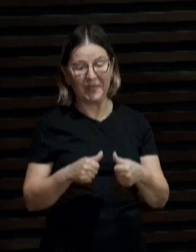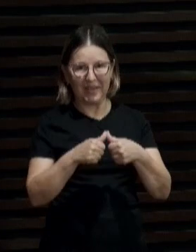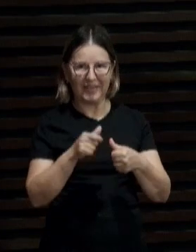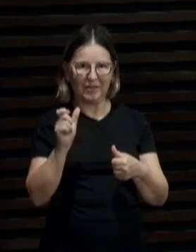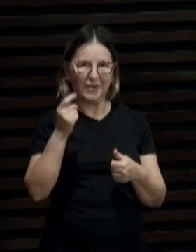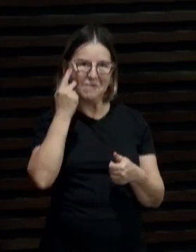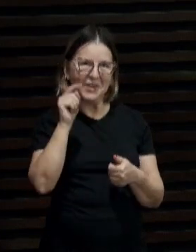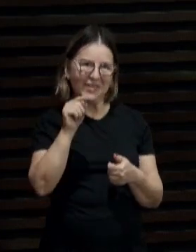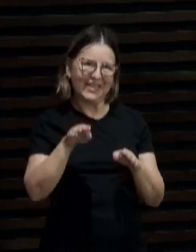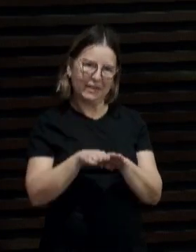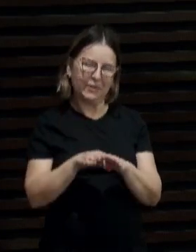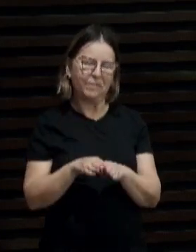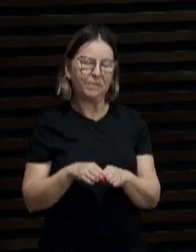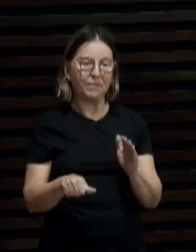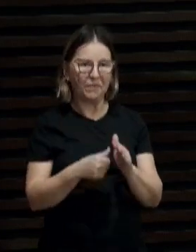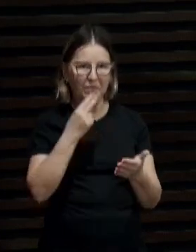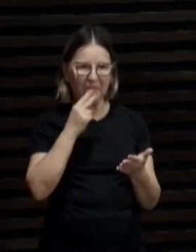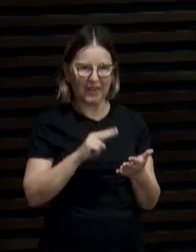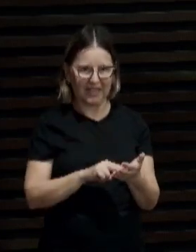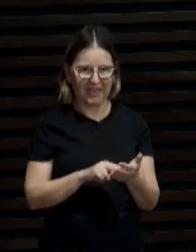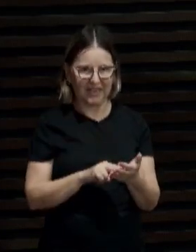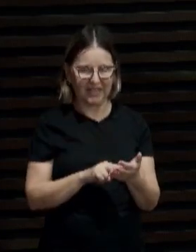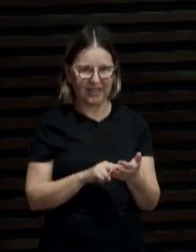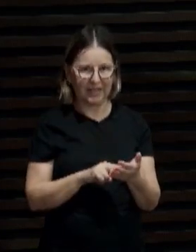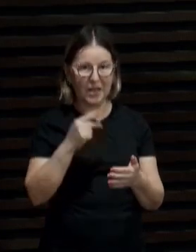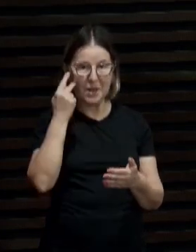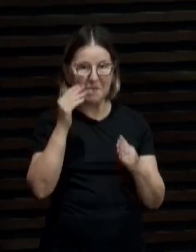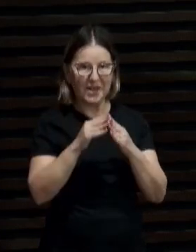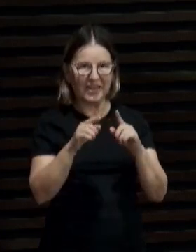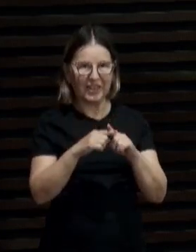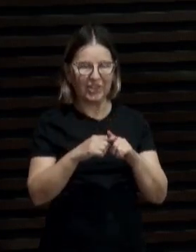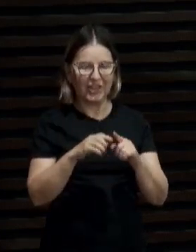dessas cartas, ela foi enviada à igreja de Éfeso.